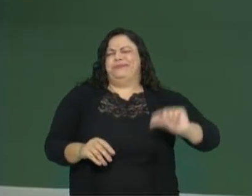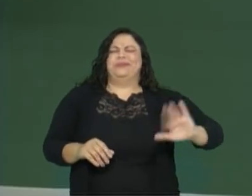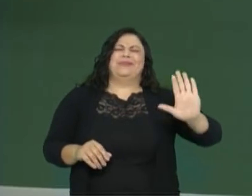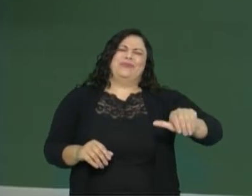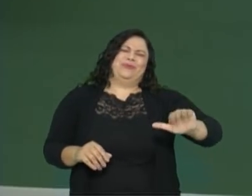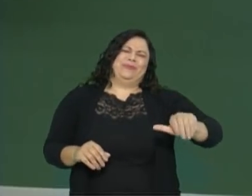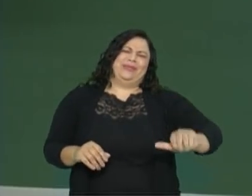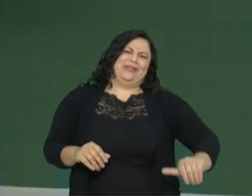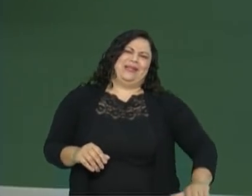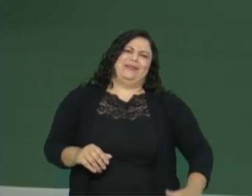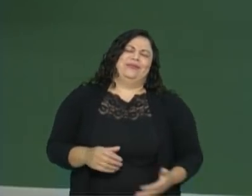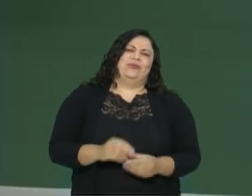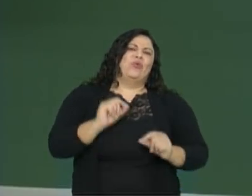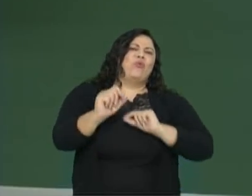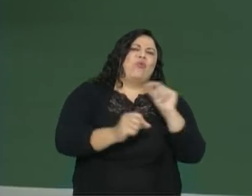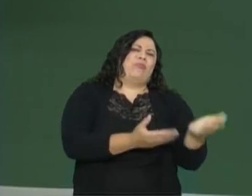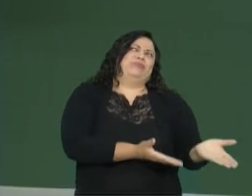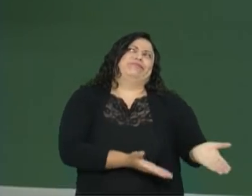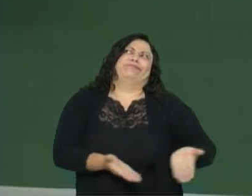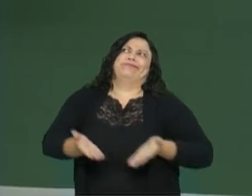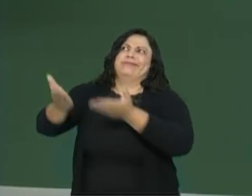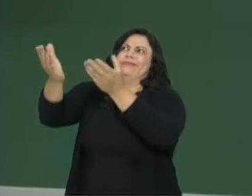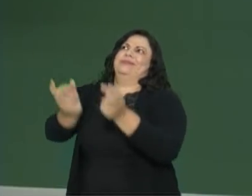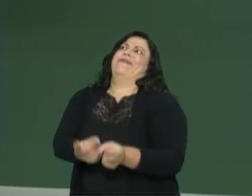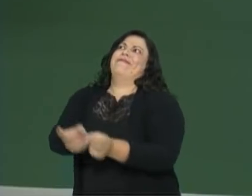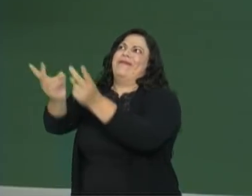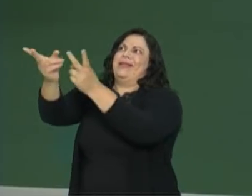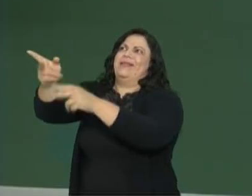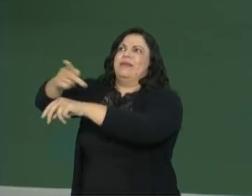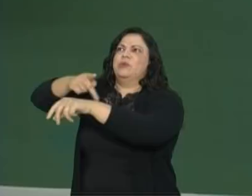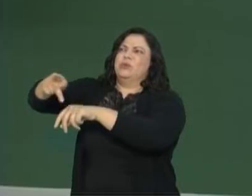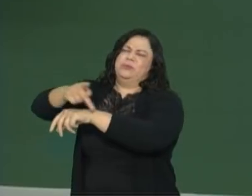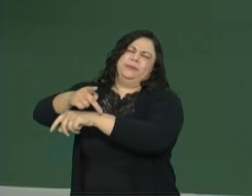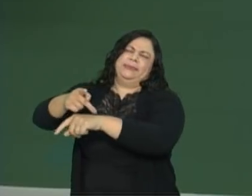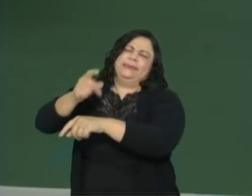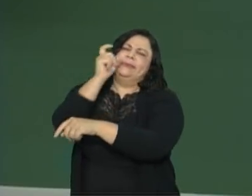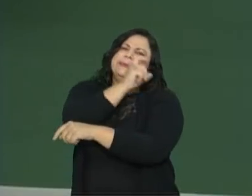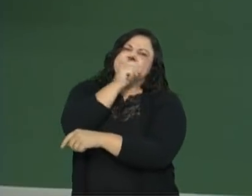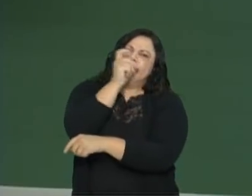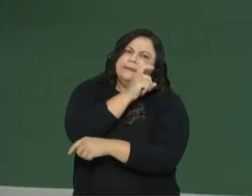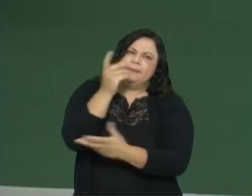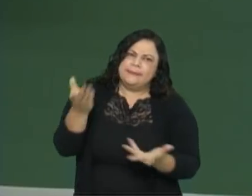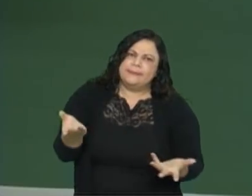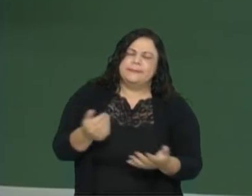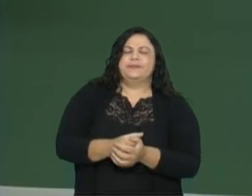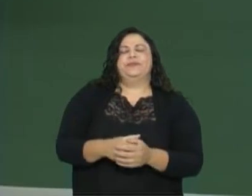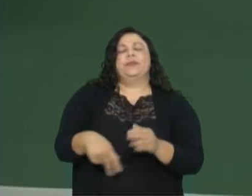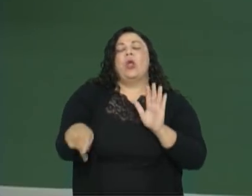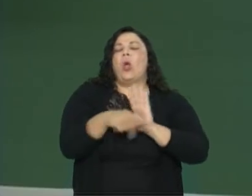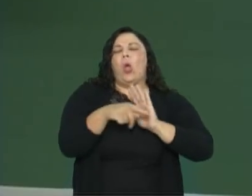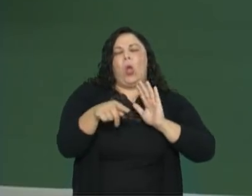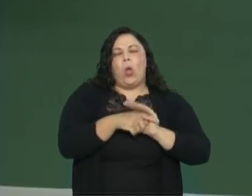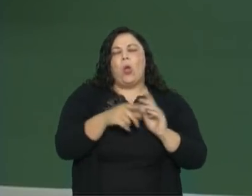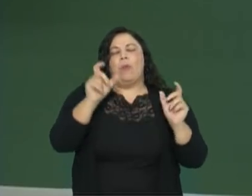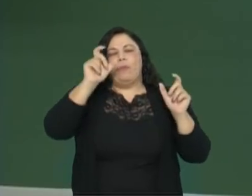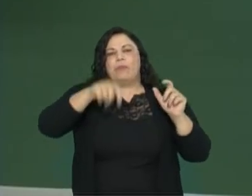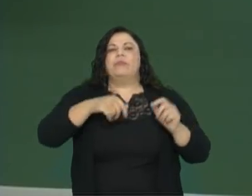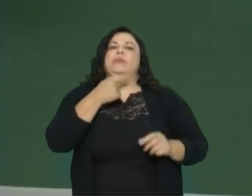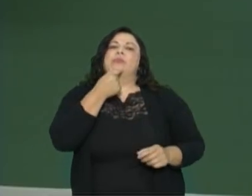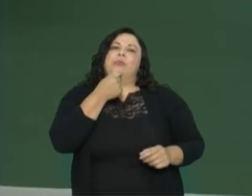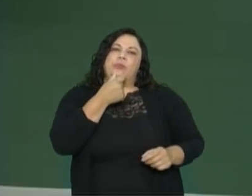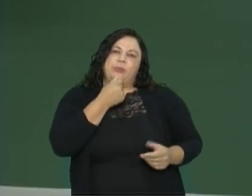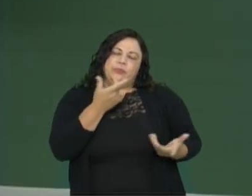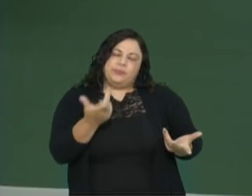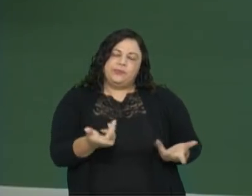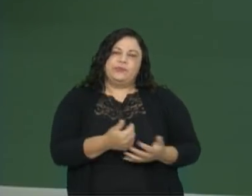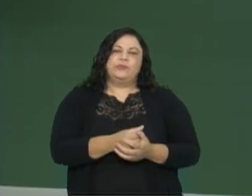muito difícil para fazer sentido a ideia de contrabandear nióbio. O próprio candidato citado ali na reportagem participou desse debate